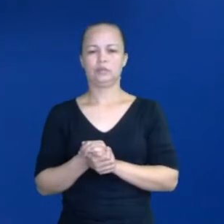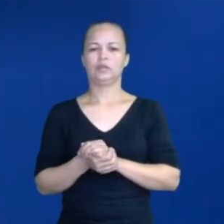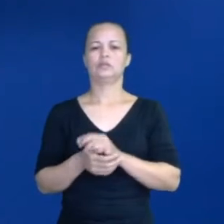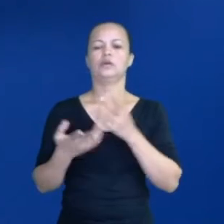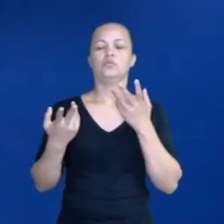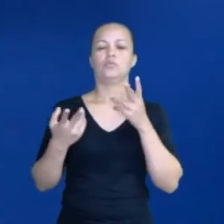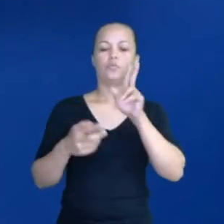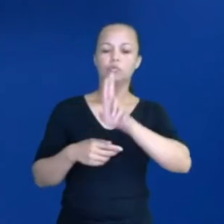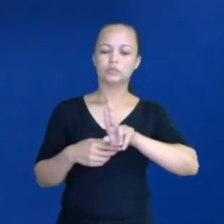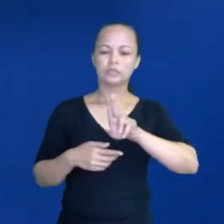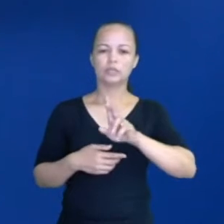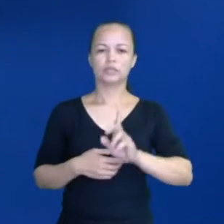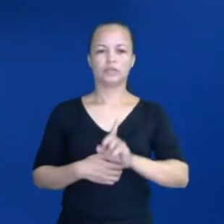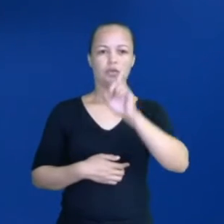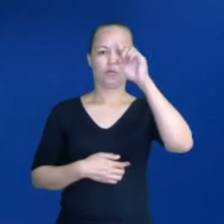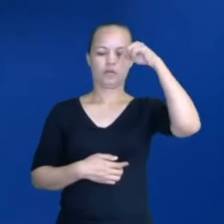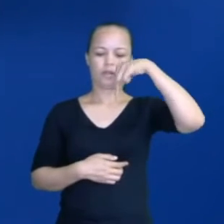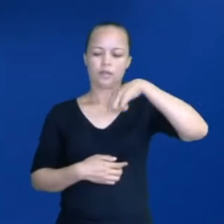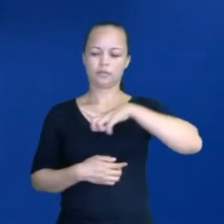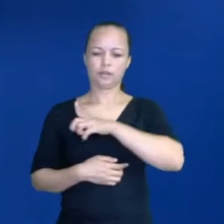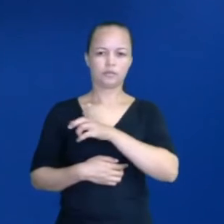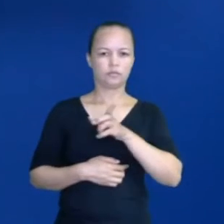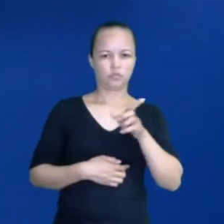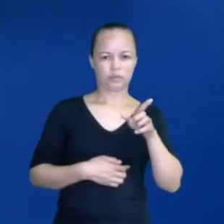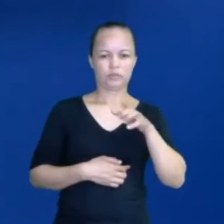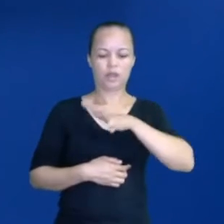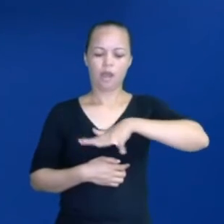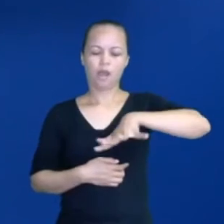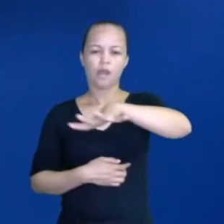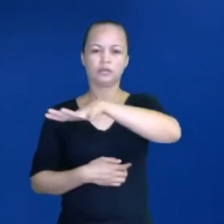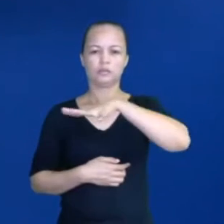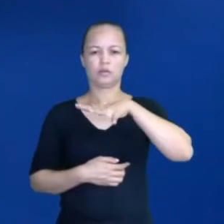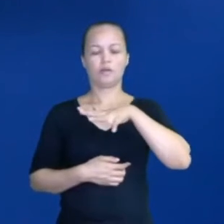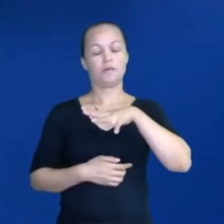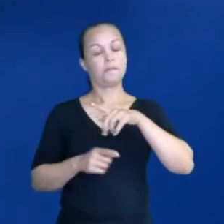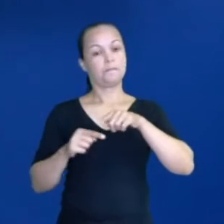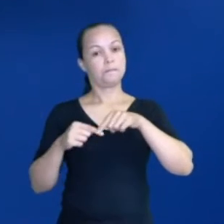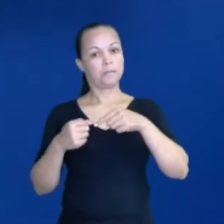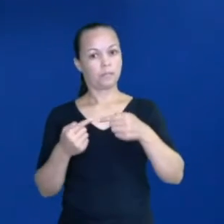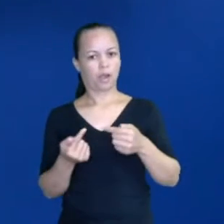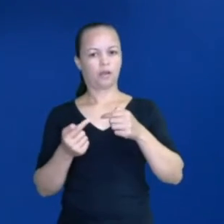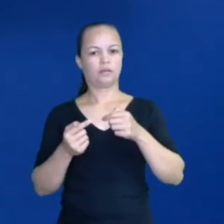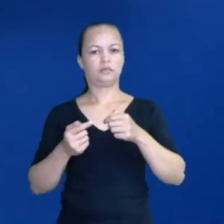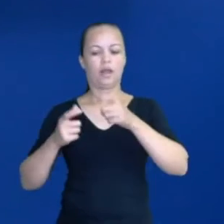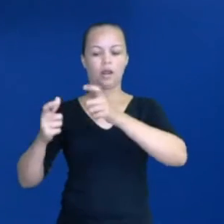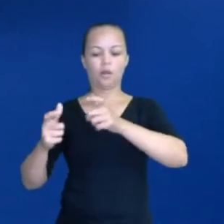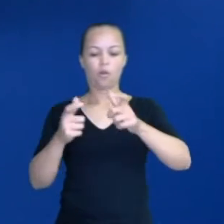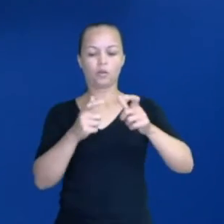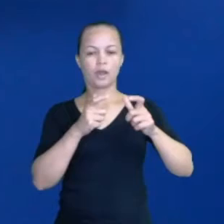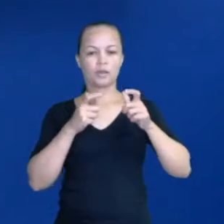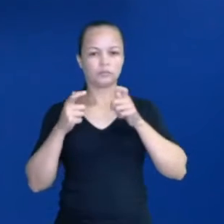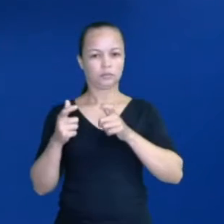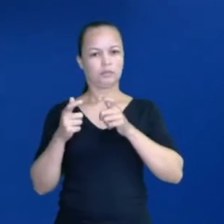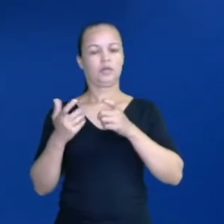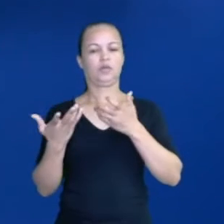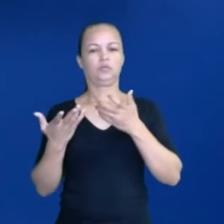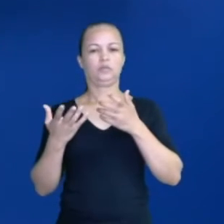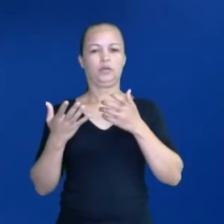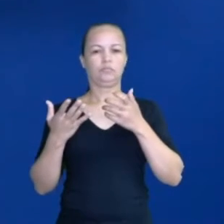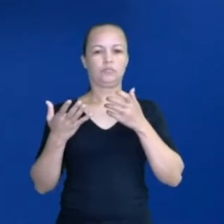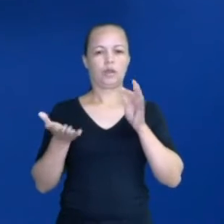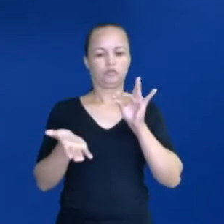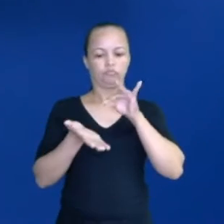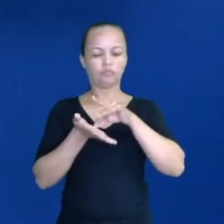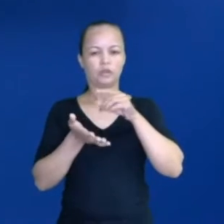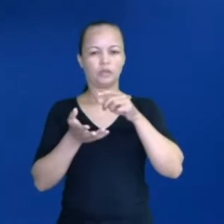das orientações espaciais, porém a localização é que vai te dar termos mais